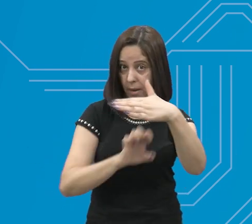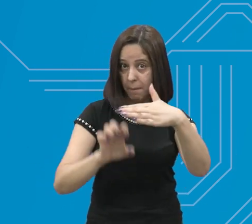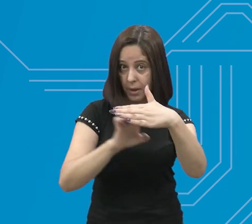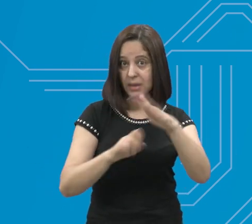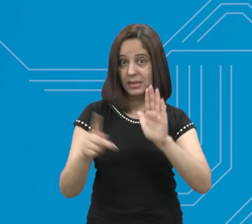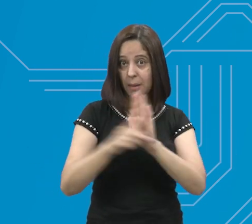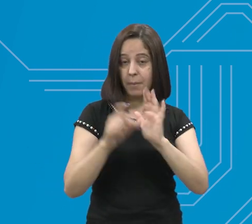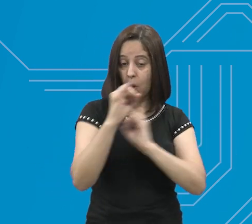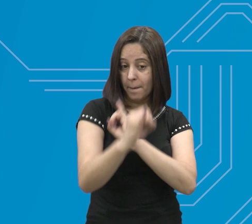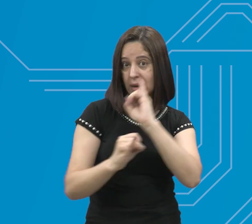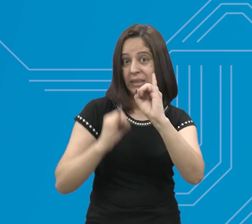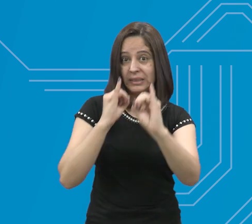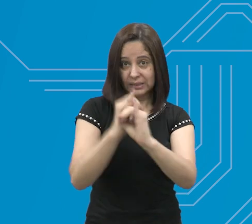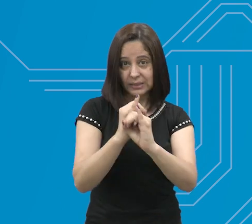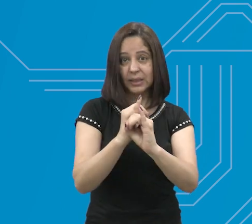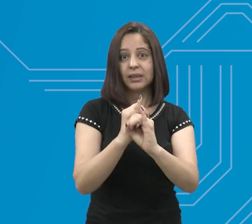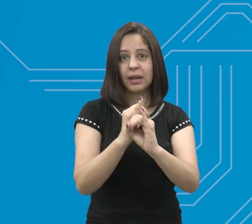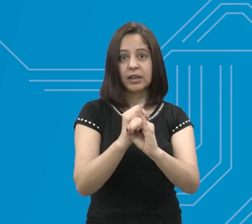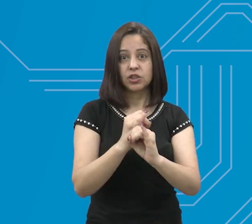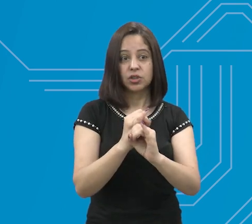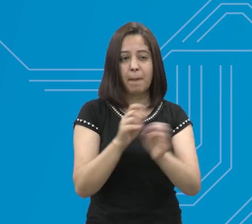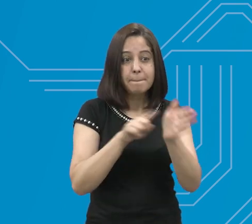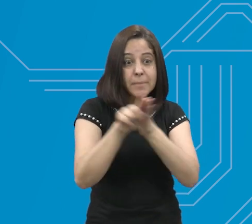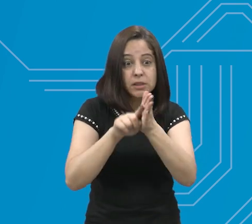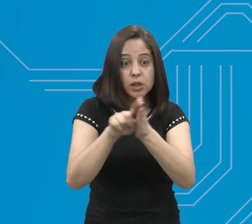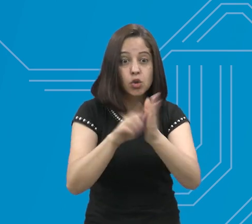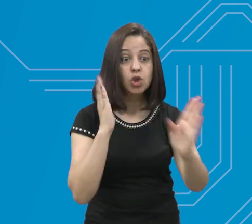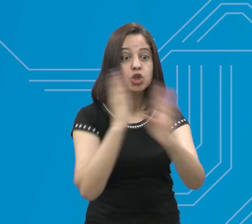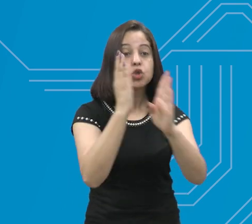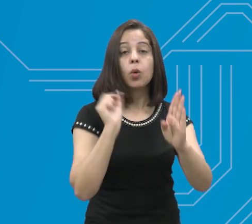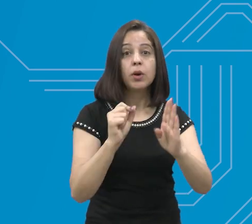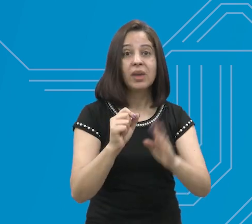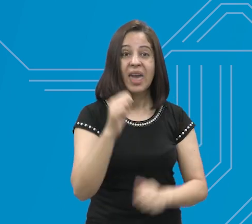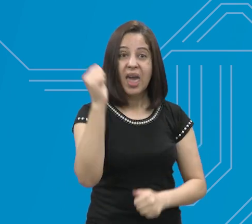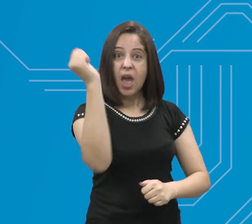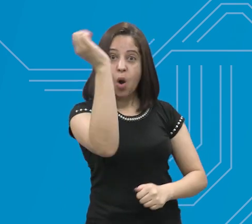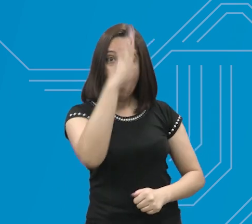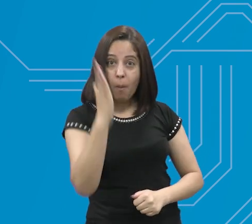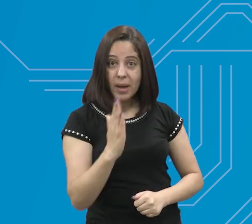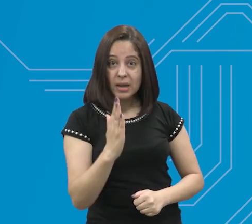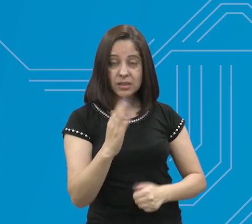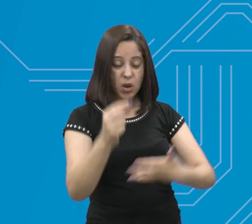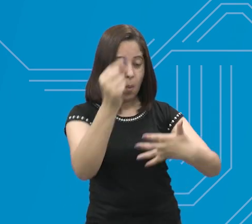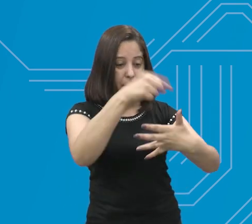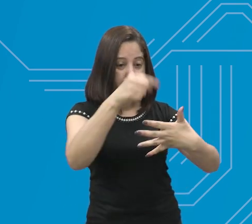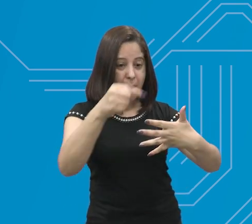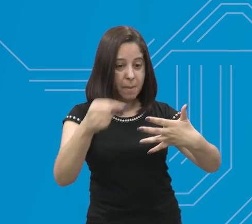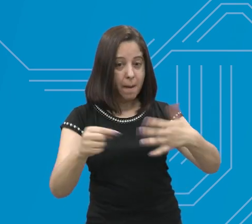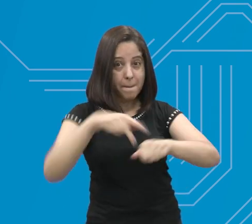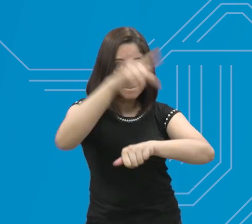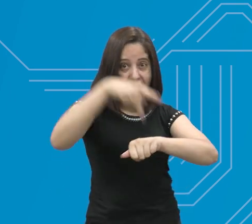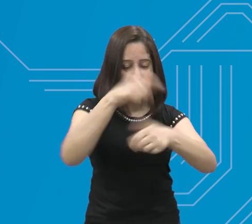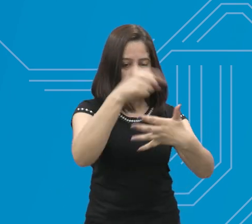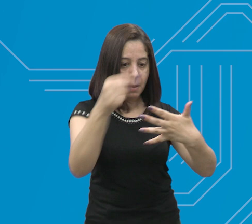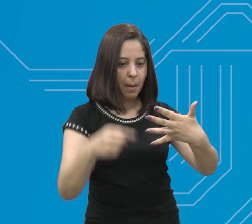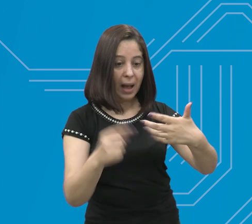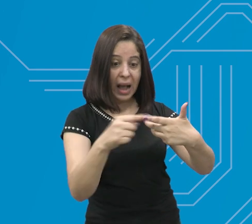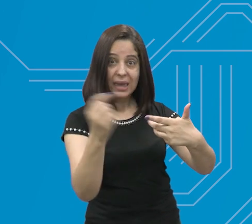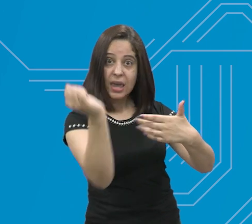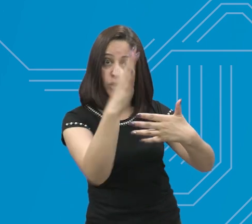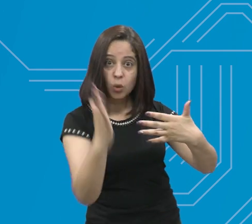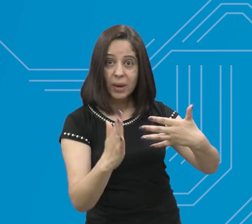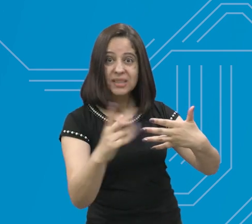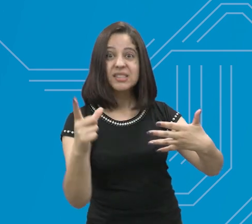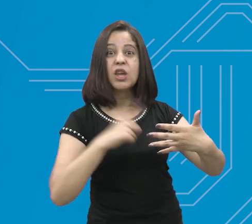serviço de conexão com a internet em rede privada, o Brasil é o segundo país do mundo com mais